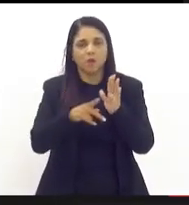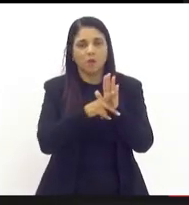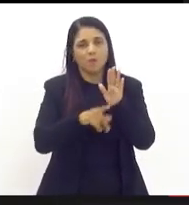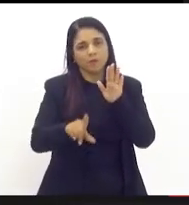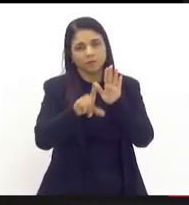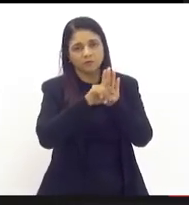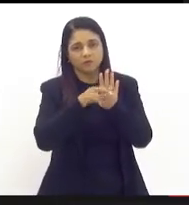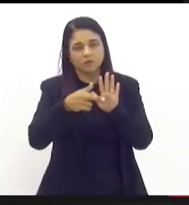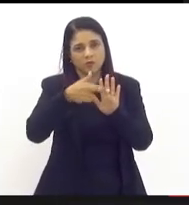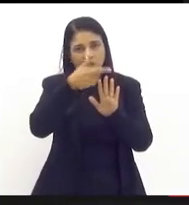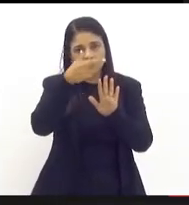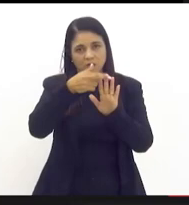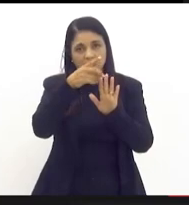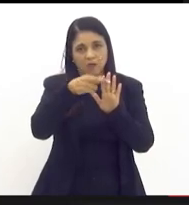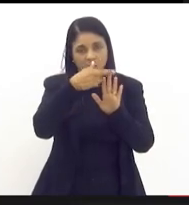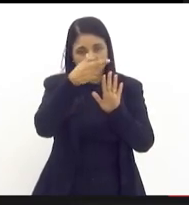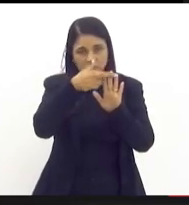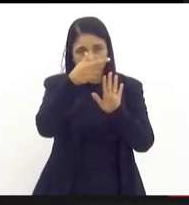resolução 2023